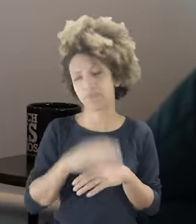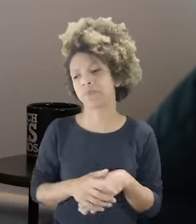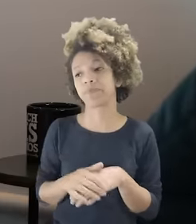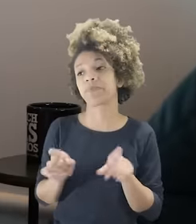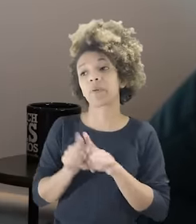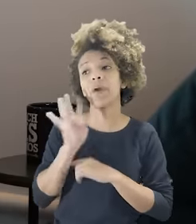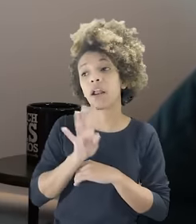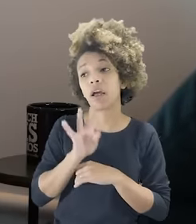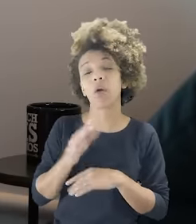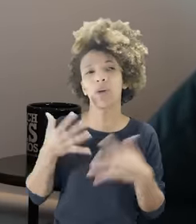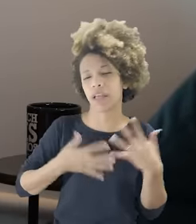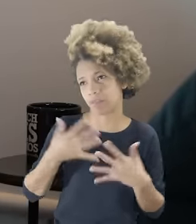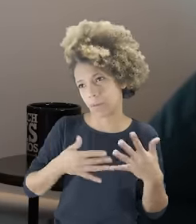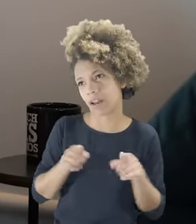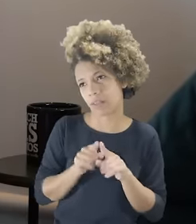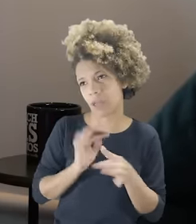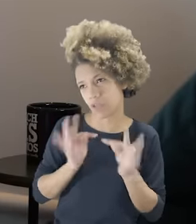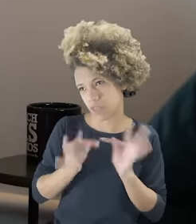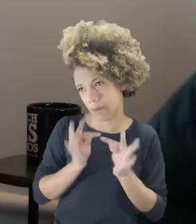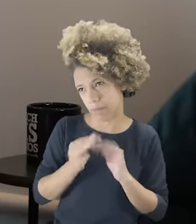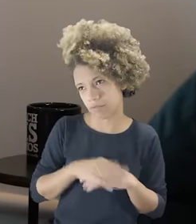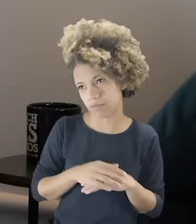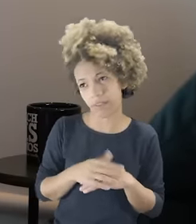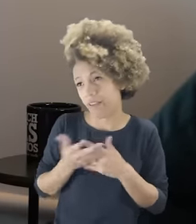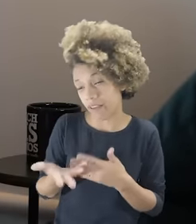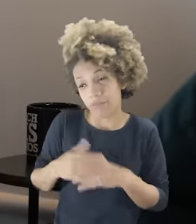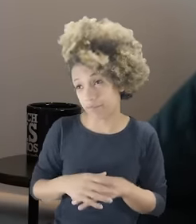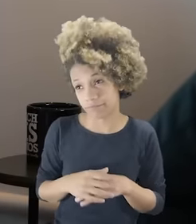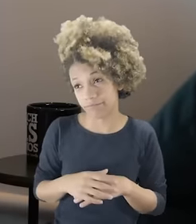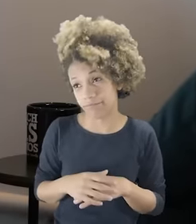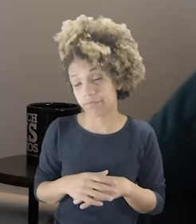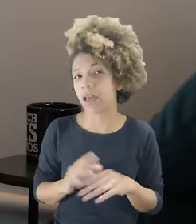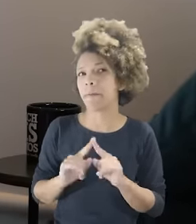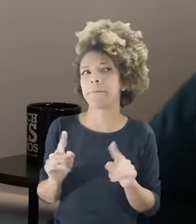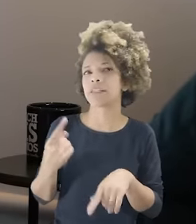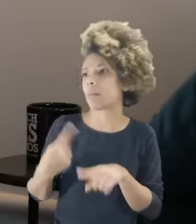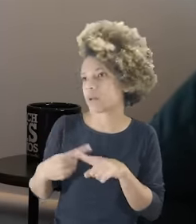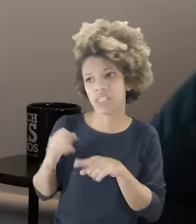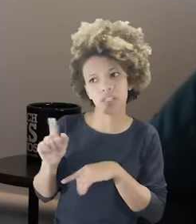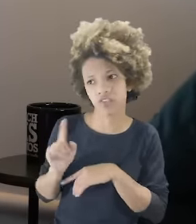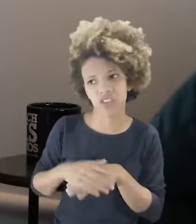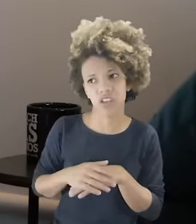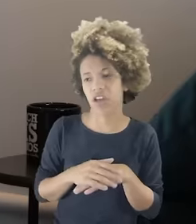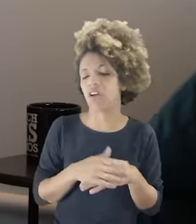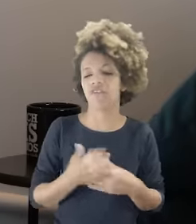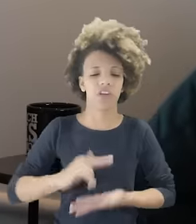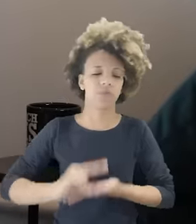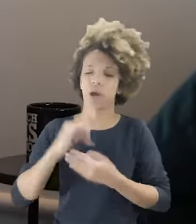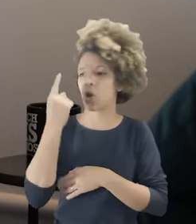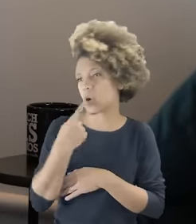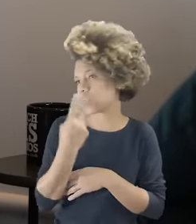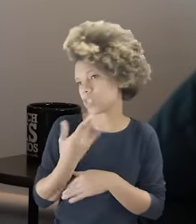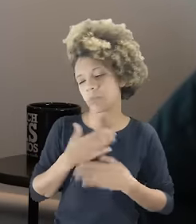o que atrapalha muito a gente quer terapeuta é um é um paciente na verdade né Claro porque vocês não fossem vocês a gente ficava no consultório horas